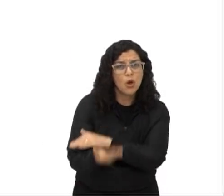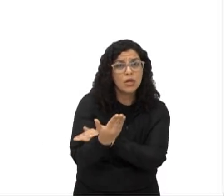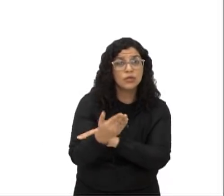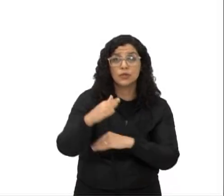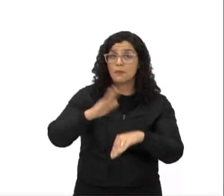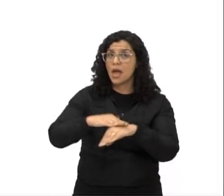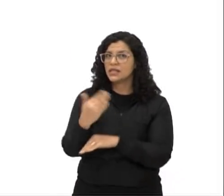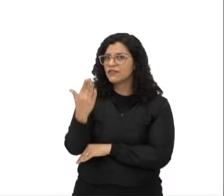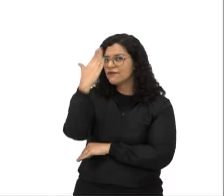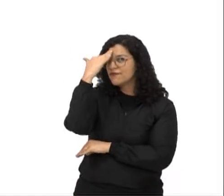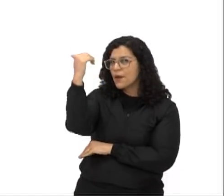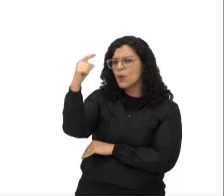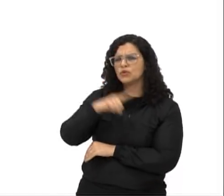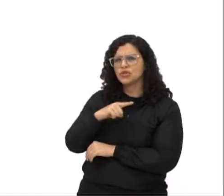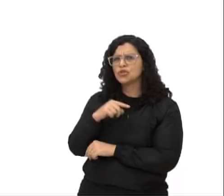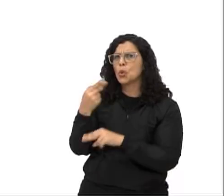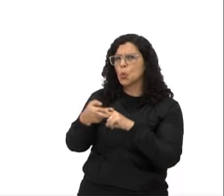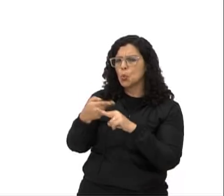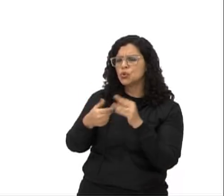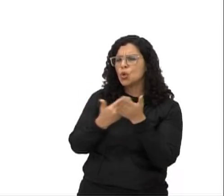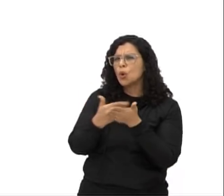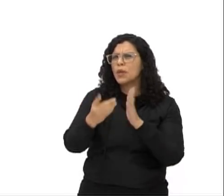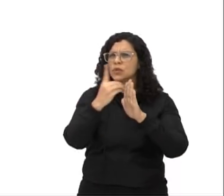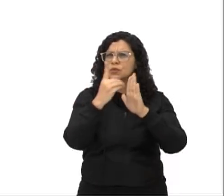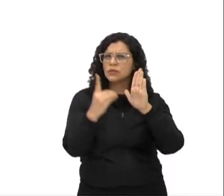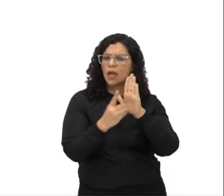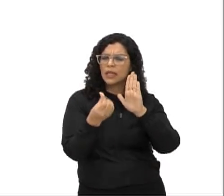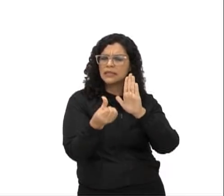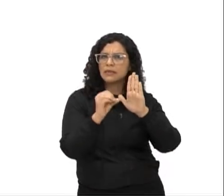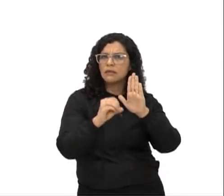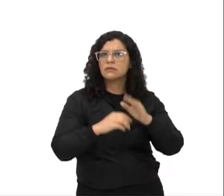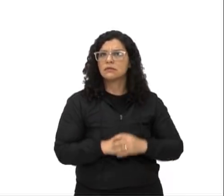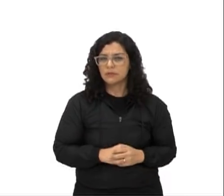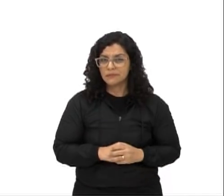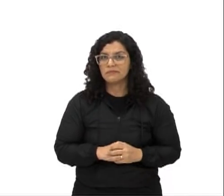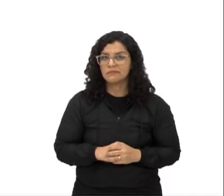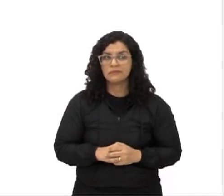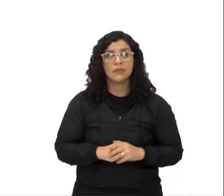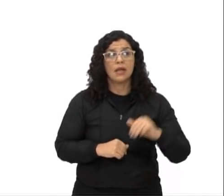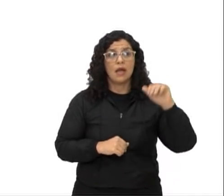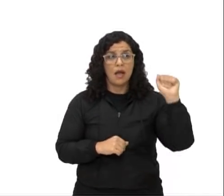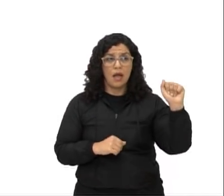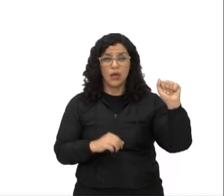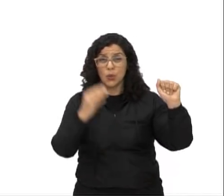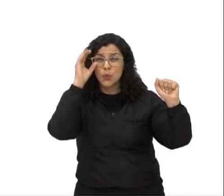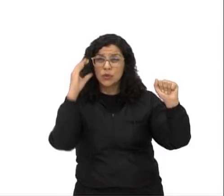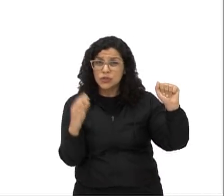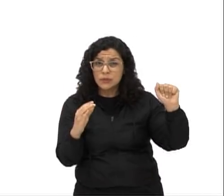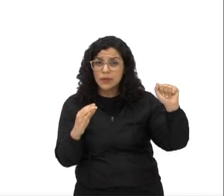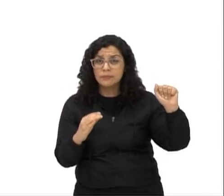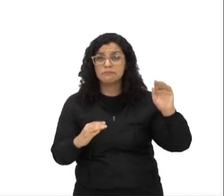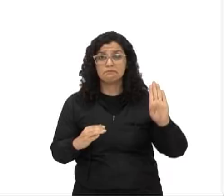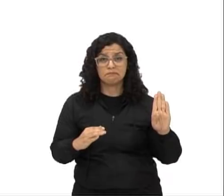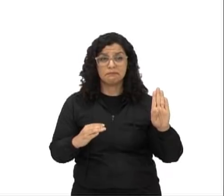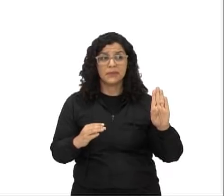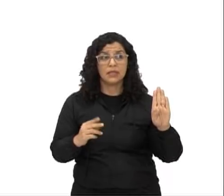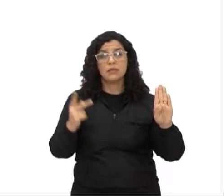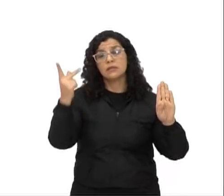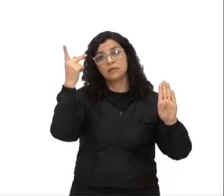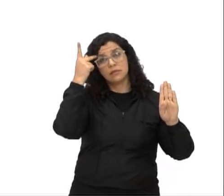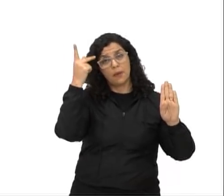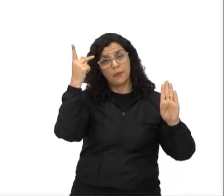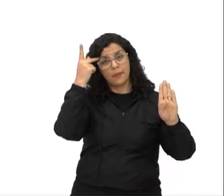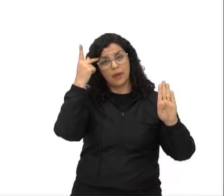tornou-se muito popular no início da década de 60? Alternativa A, Curitiba.